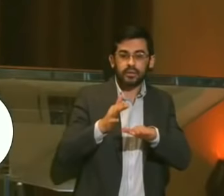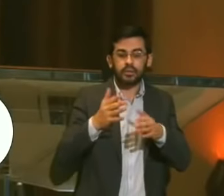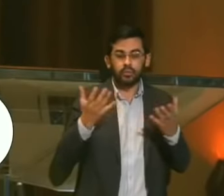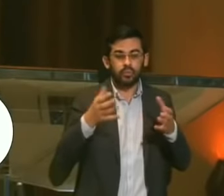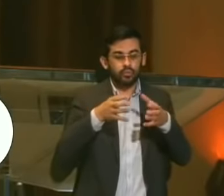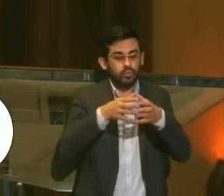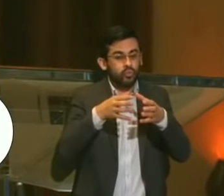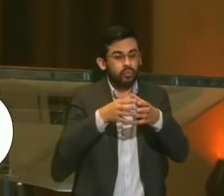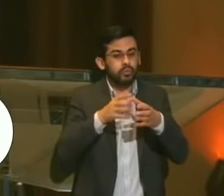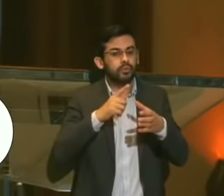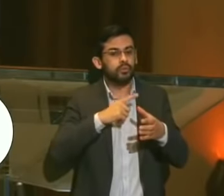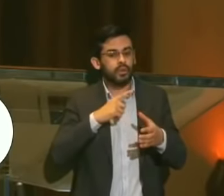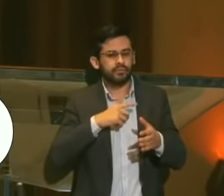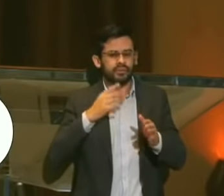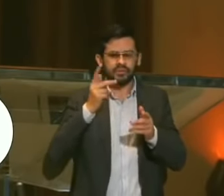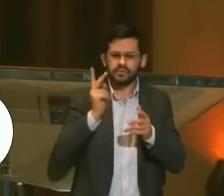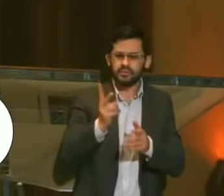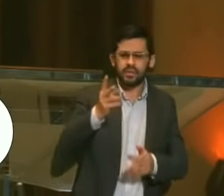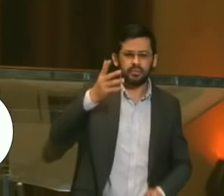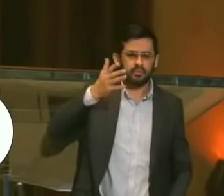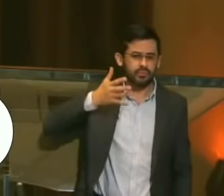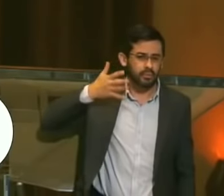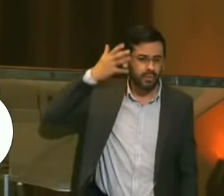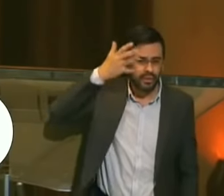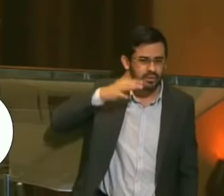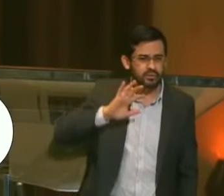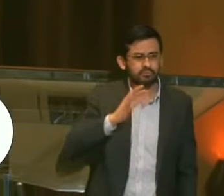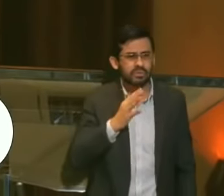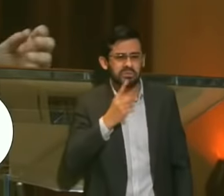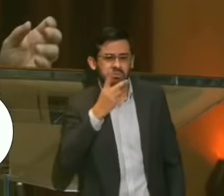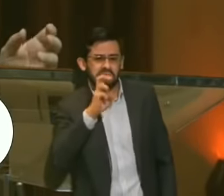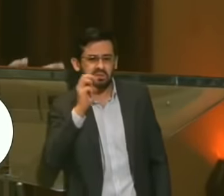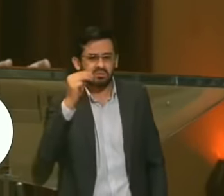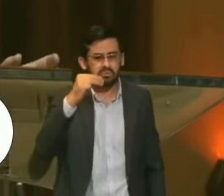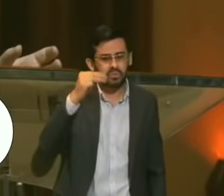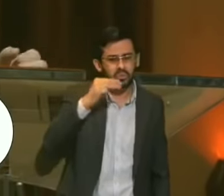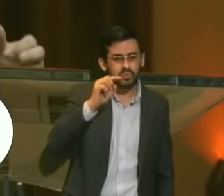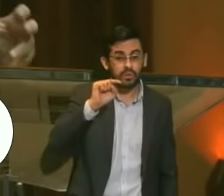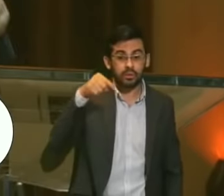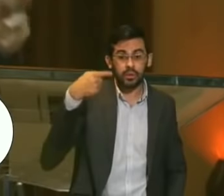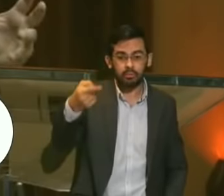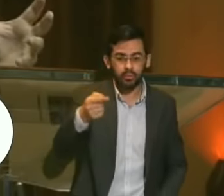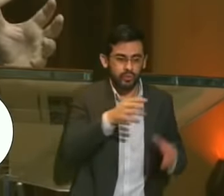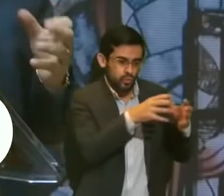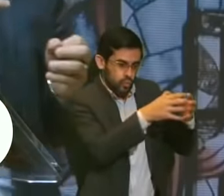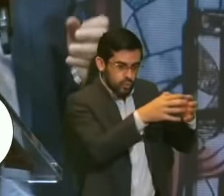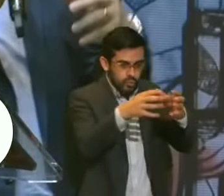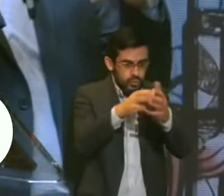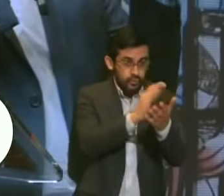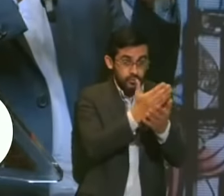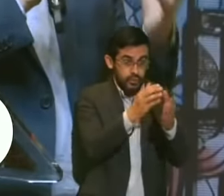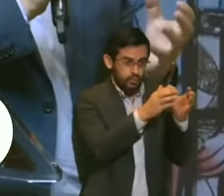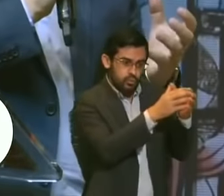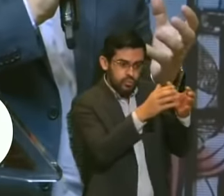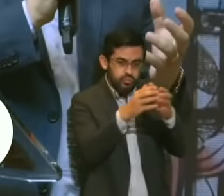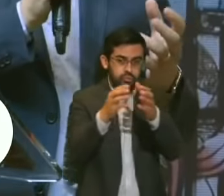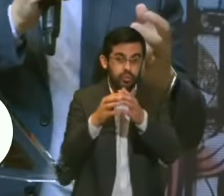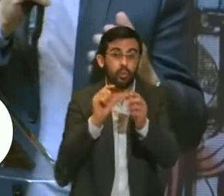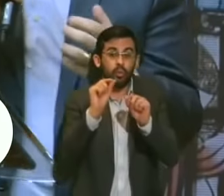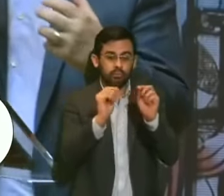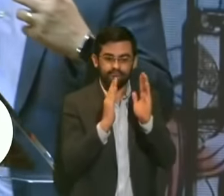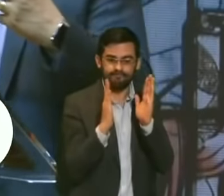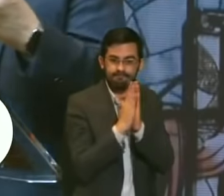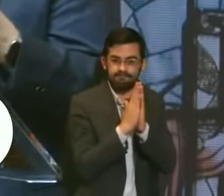programa, a gente tem uma palestra de cerca de 15, 20 minutos e depois vamos para grupos pequenos de